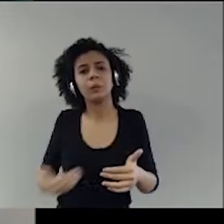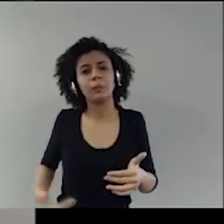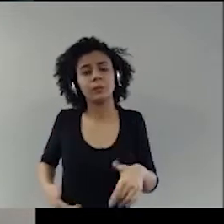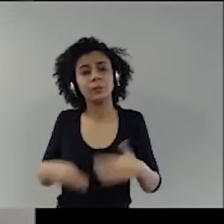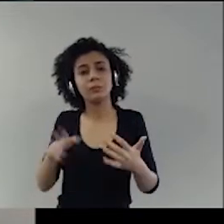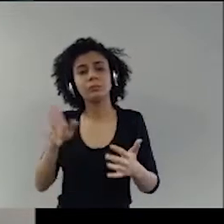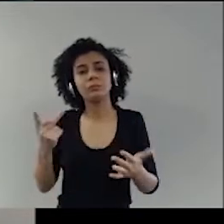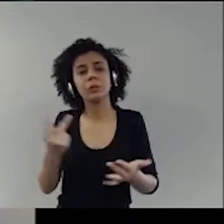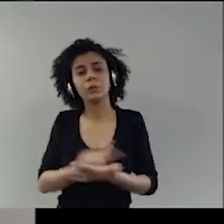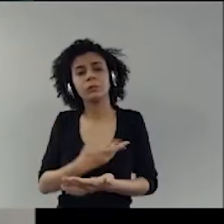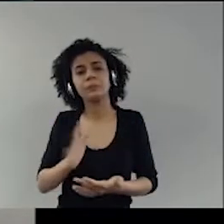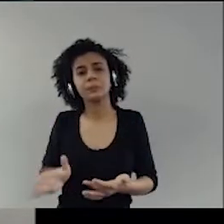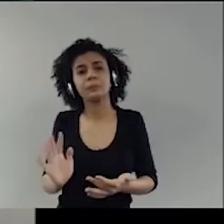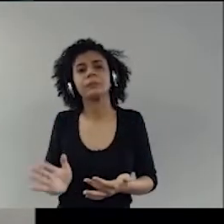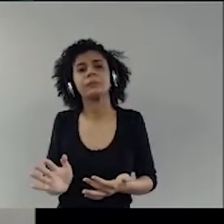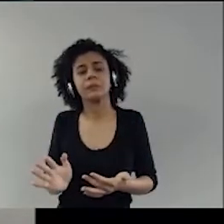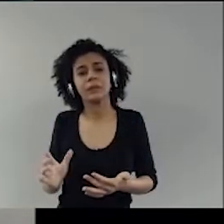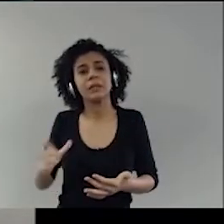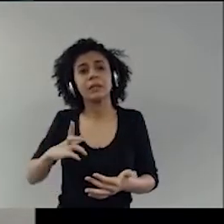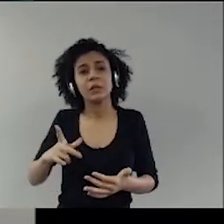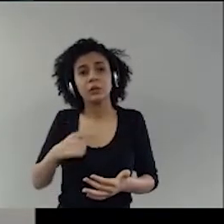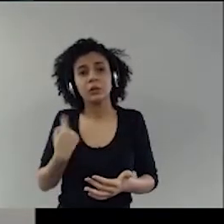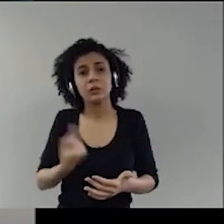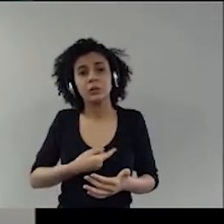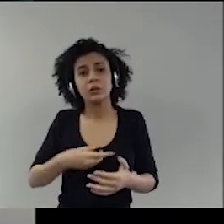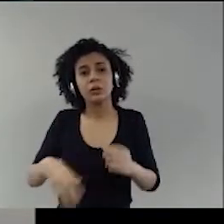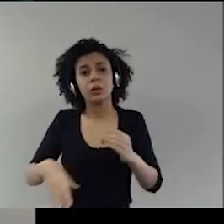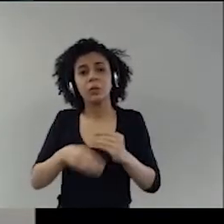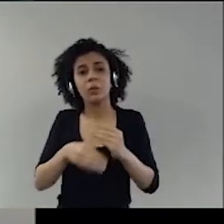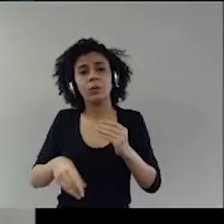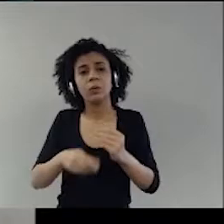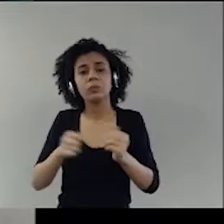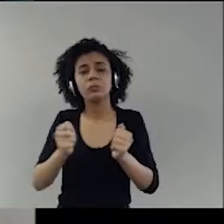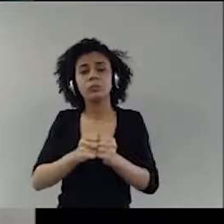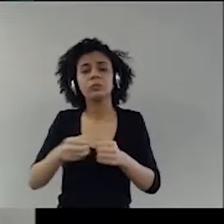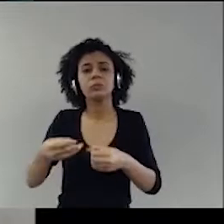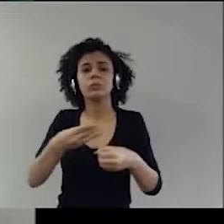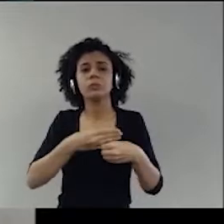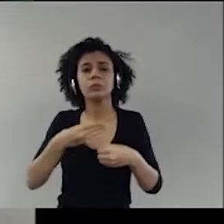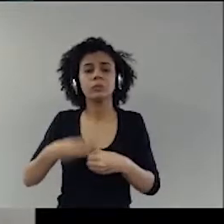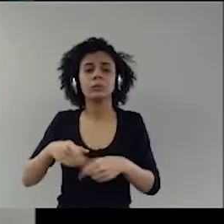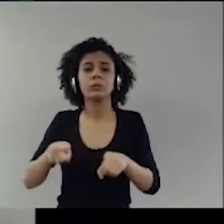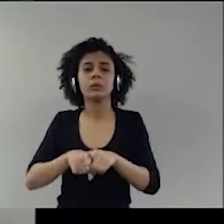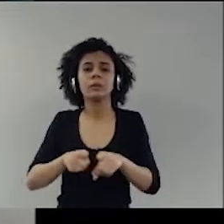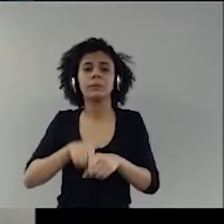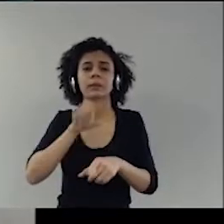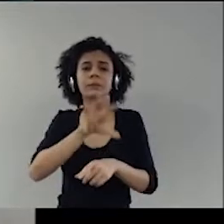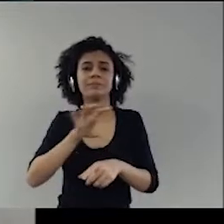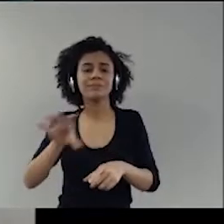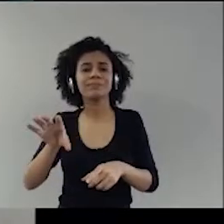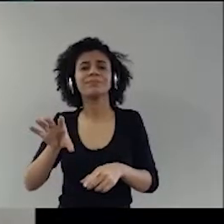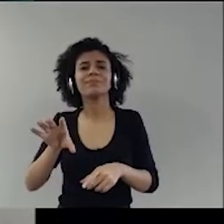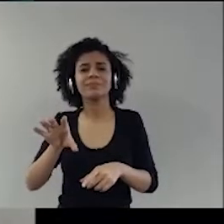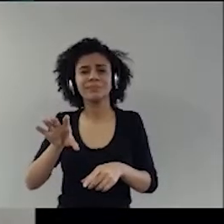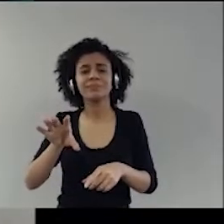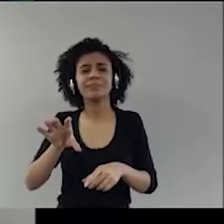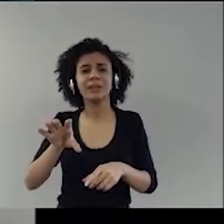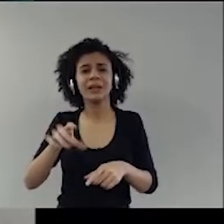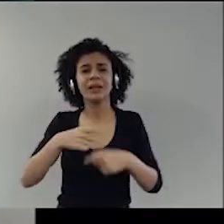acabou acontecendo que nós incorporamos, junto com os municípios e com os estados, uma grande